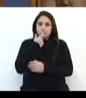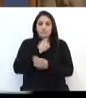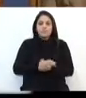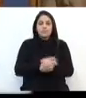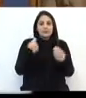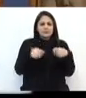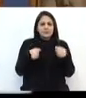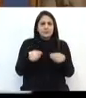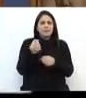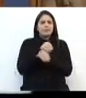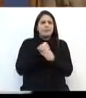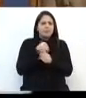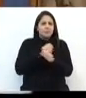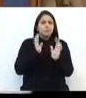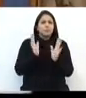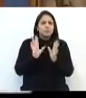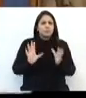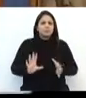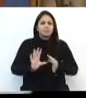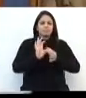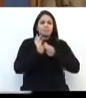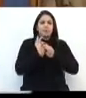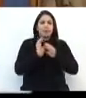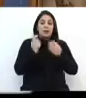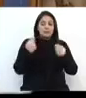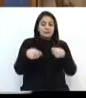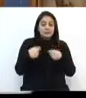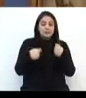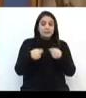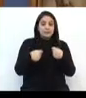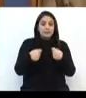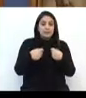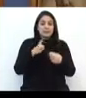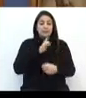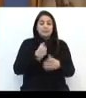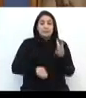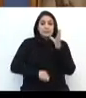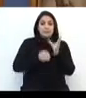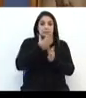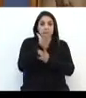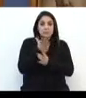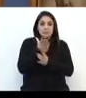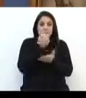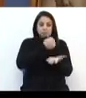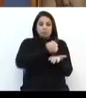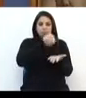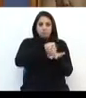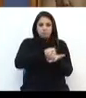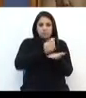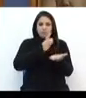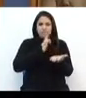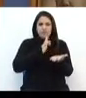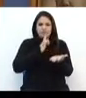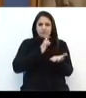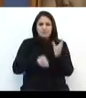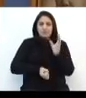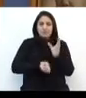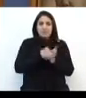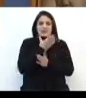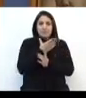represada há anos, né? Essa demanda originou-se da criação do cargo delas, que foi criado no quadro